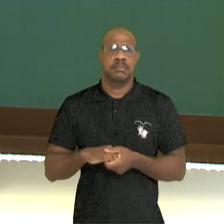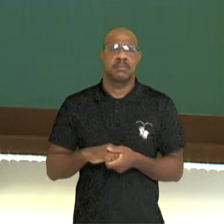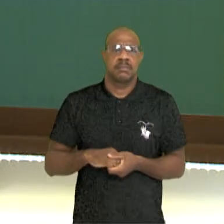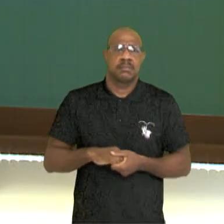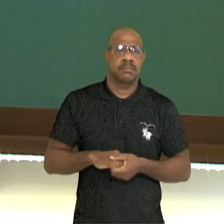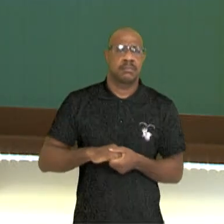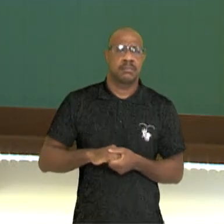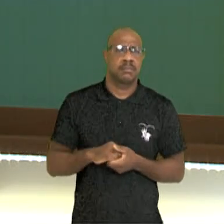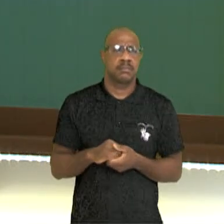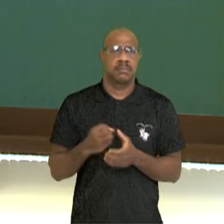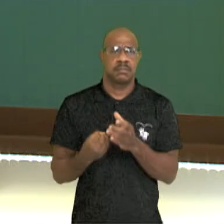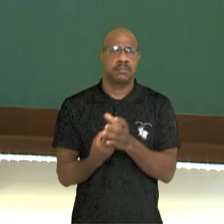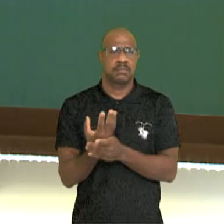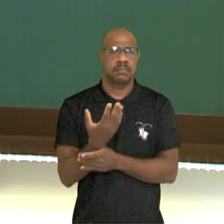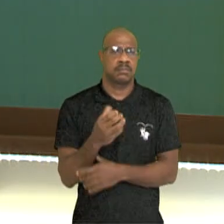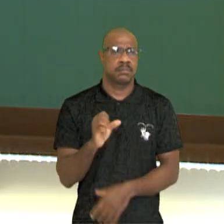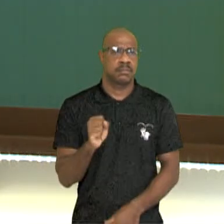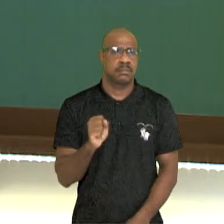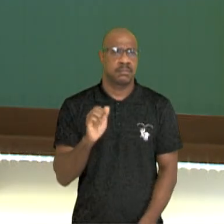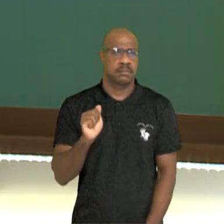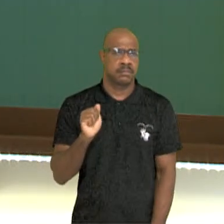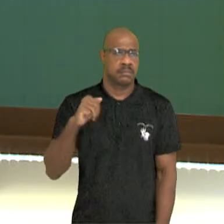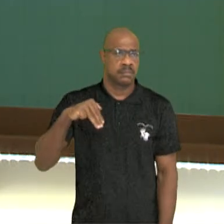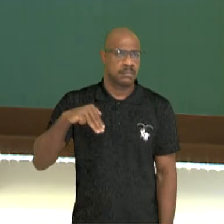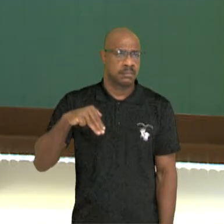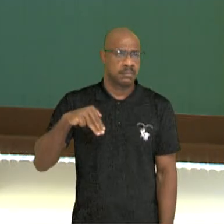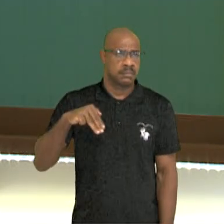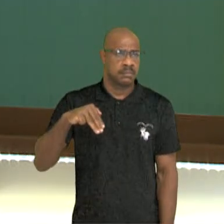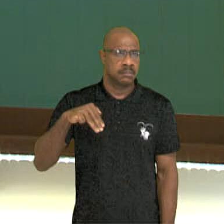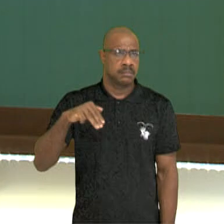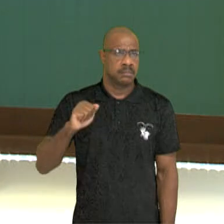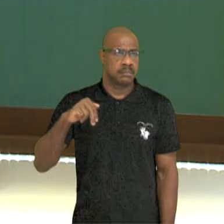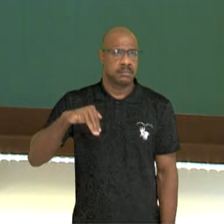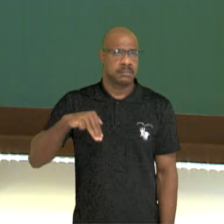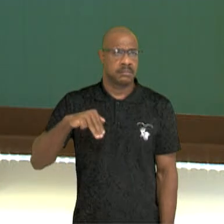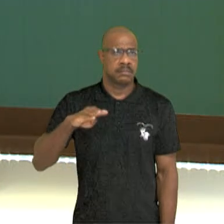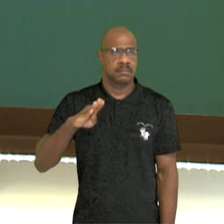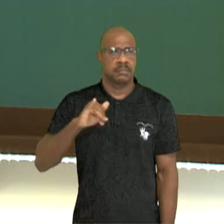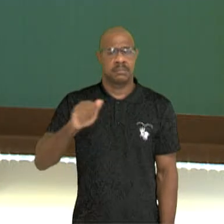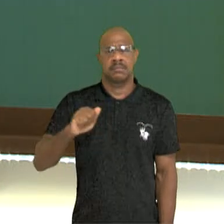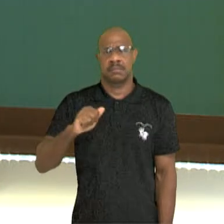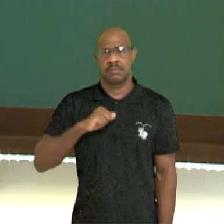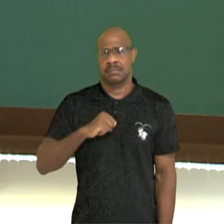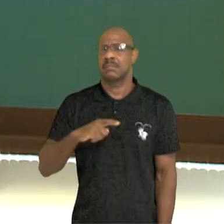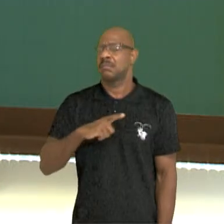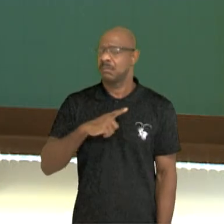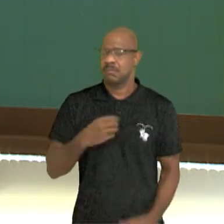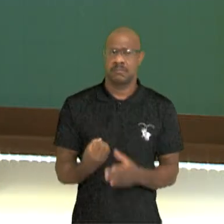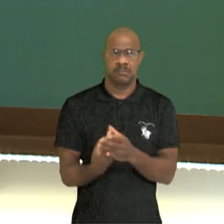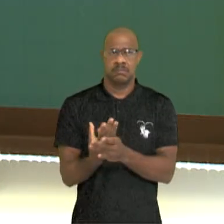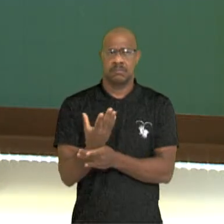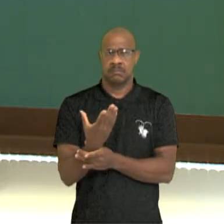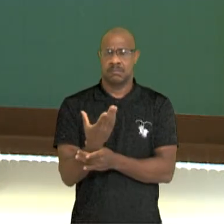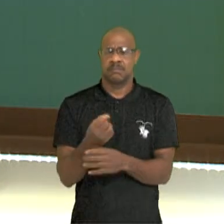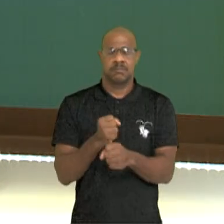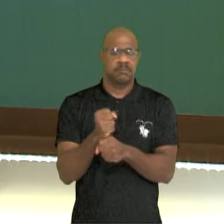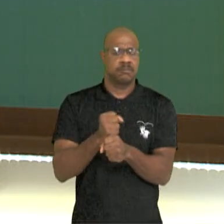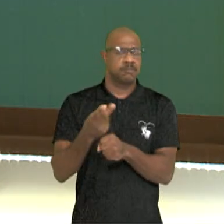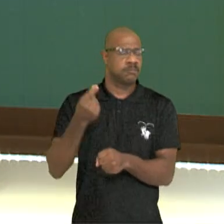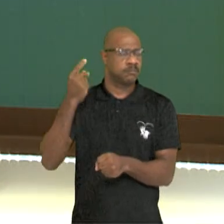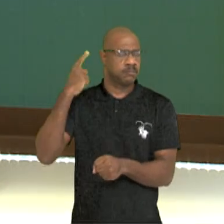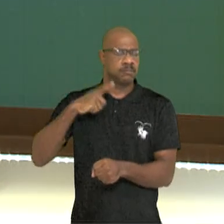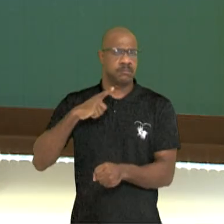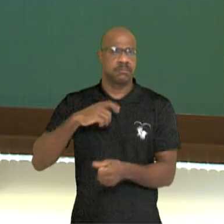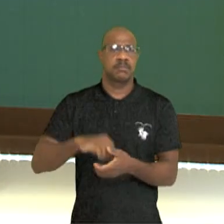samambaia, ela espalha seu charme há 400 milhões de anos e ela está presente até hoje no nosso planeta. Então,